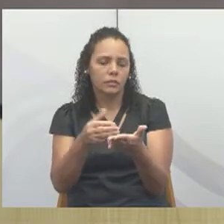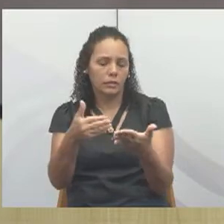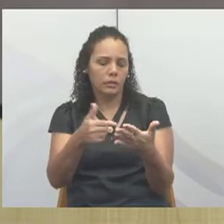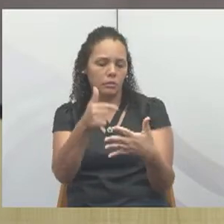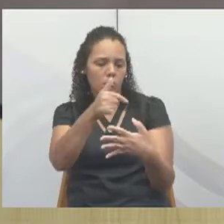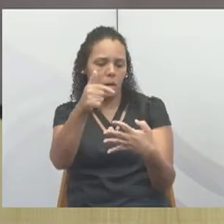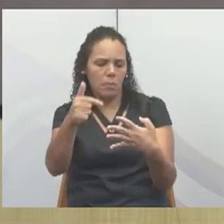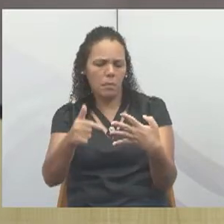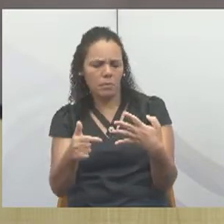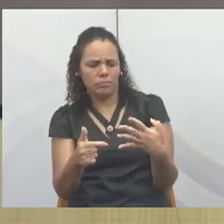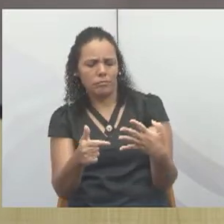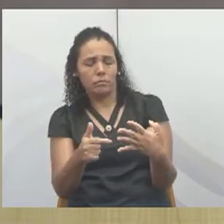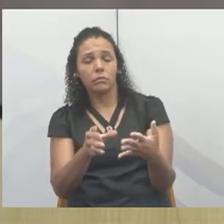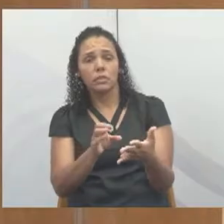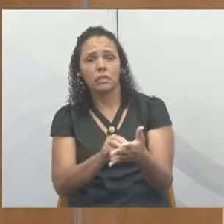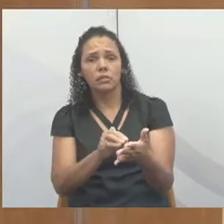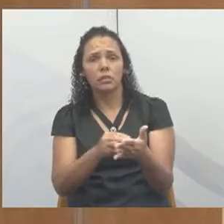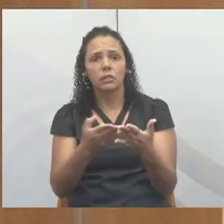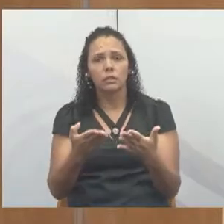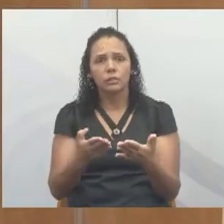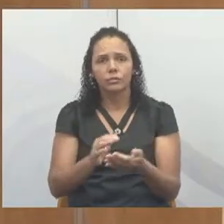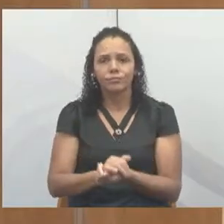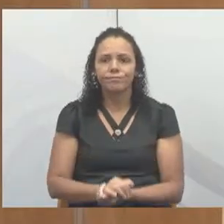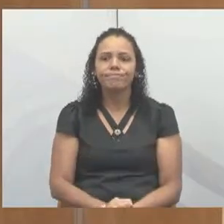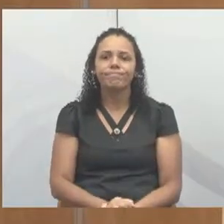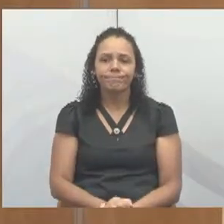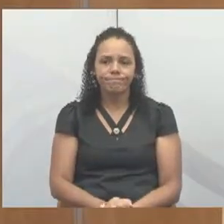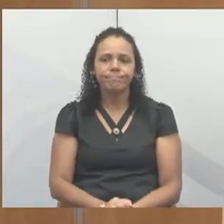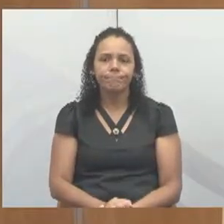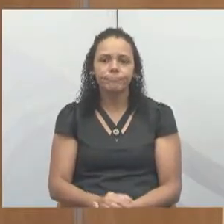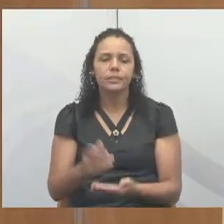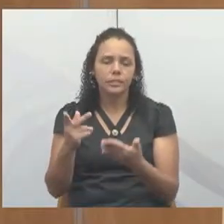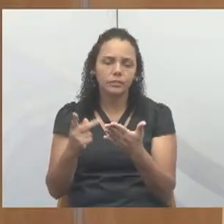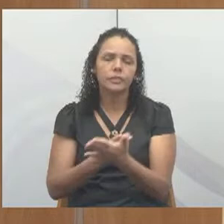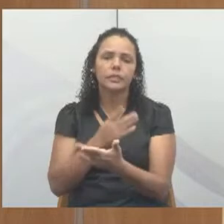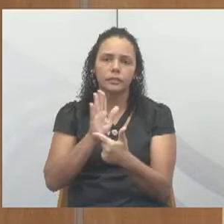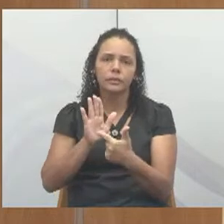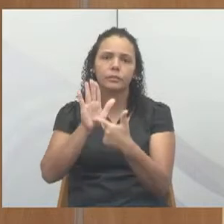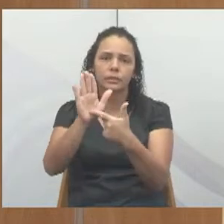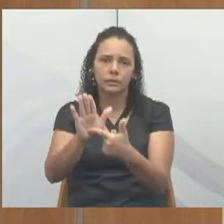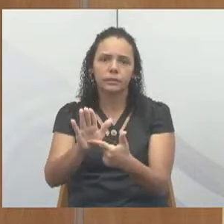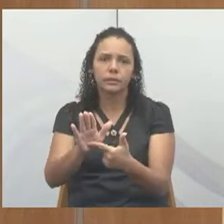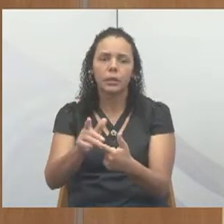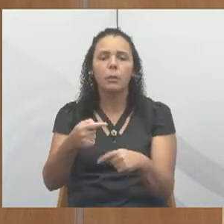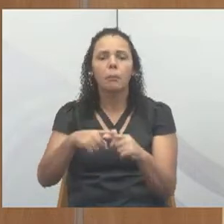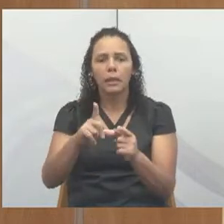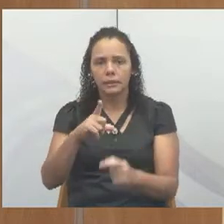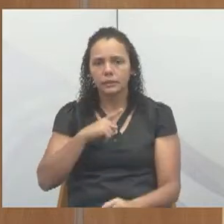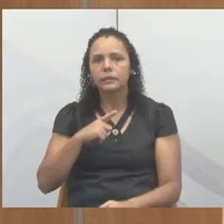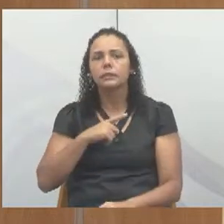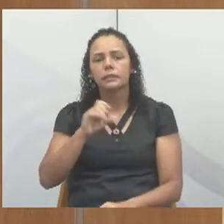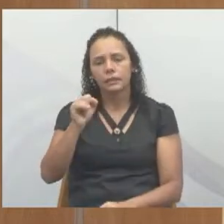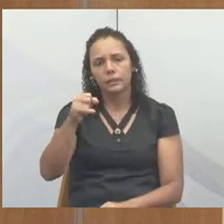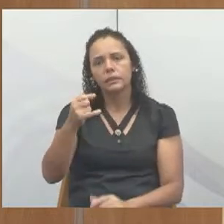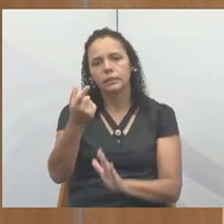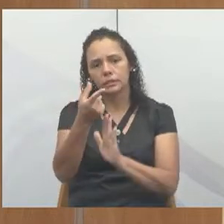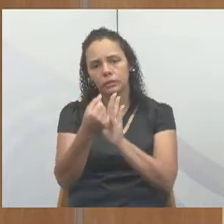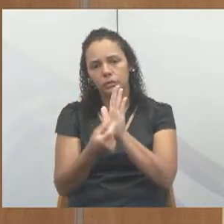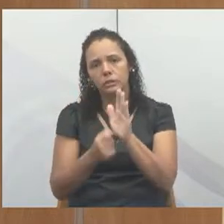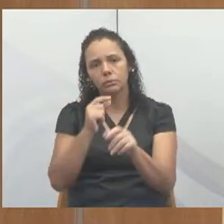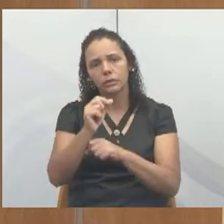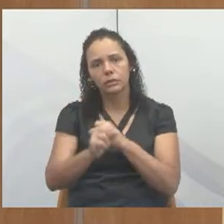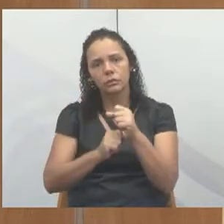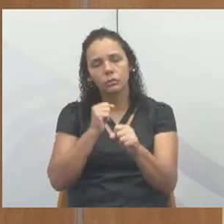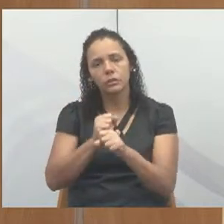mais importantes. Não, foi erro da apresentação mesmo. Ela está prevista para o orçamento do próximo ano, tanto a Padre